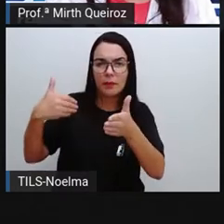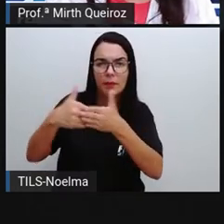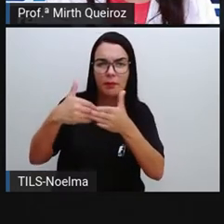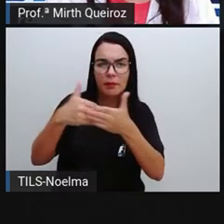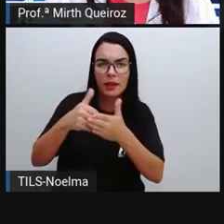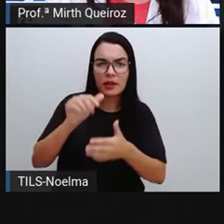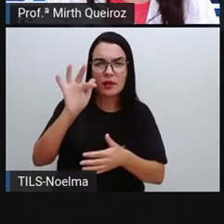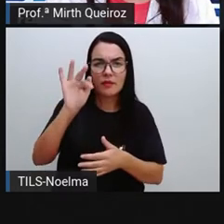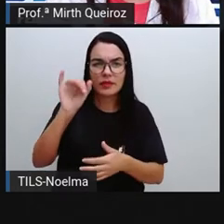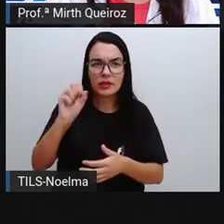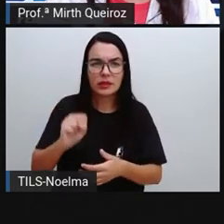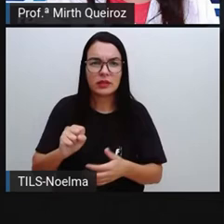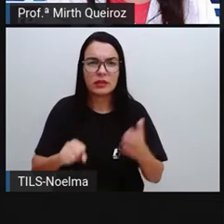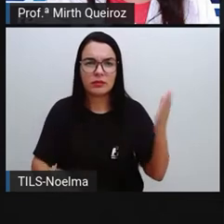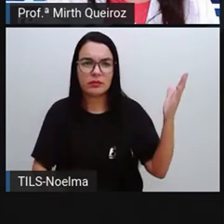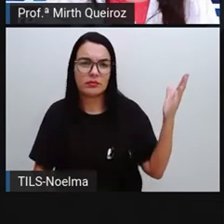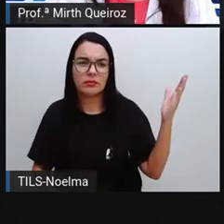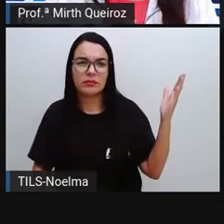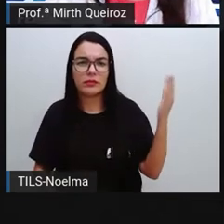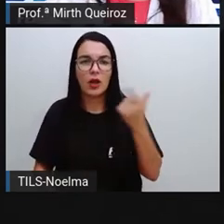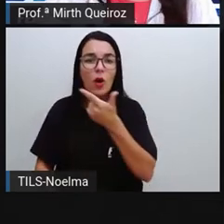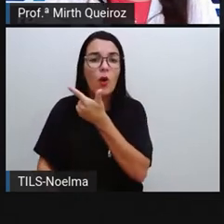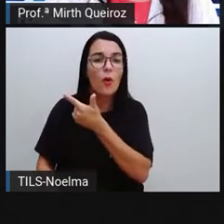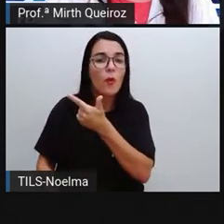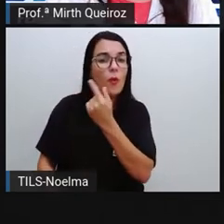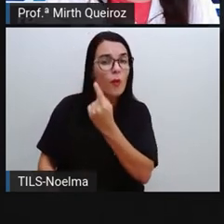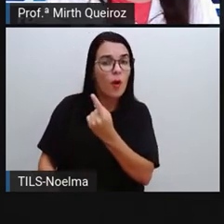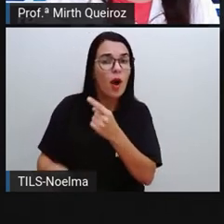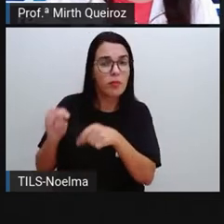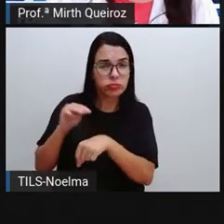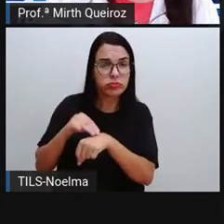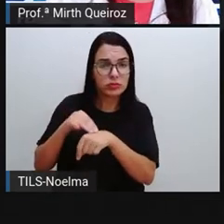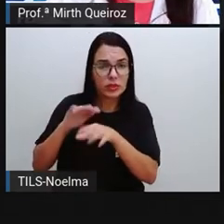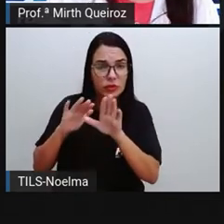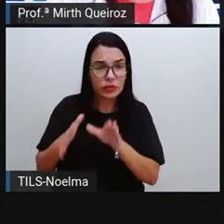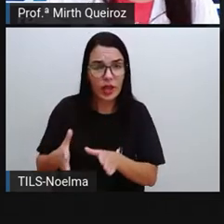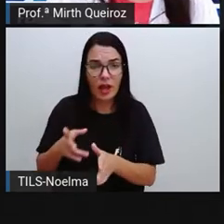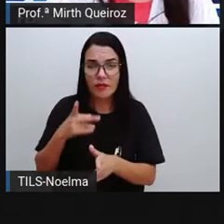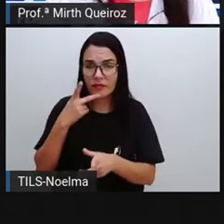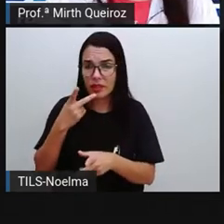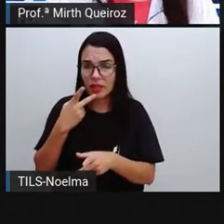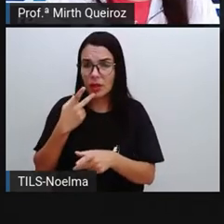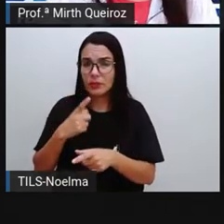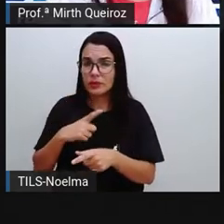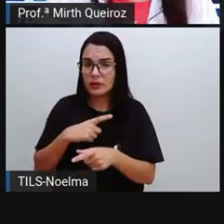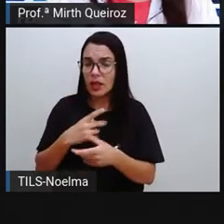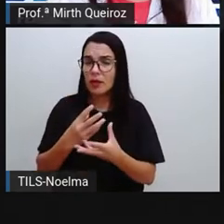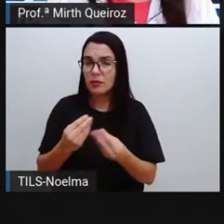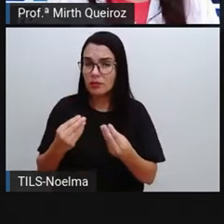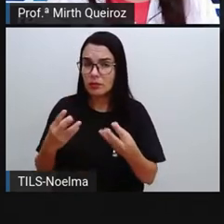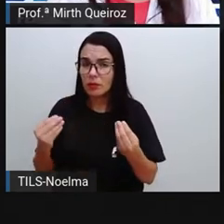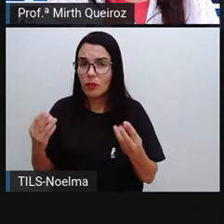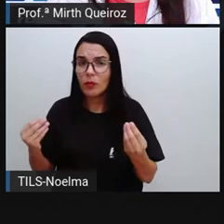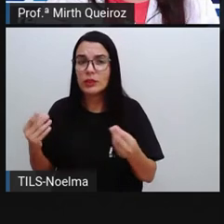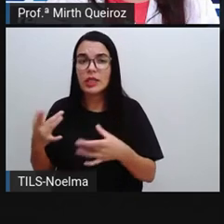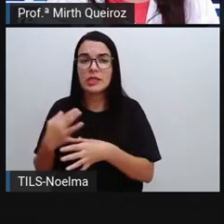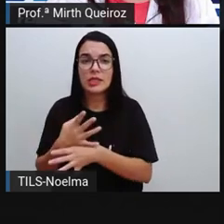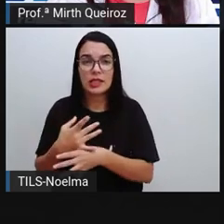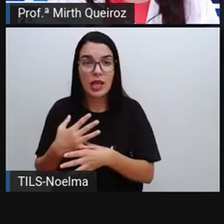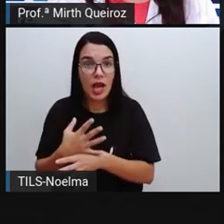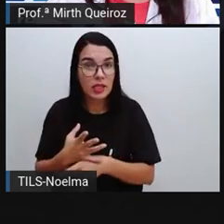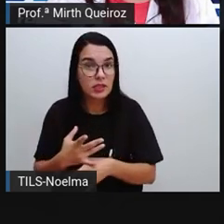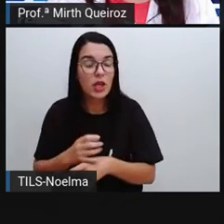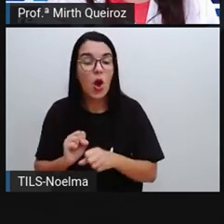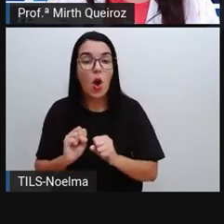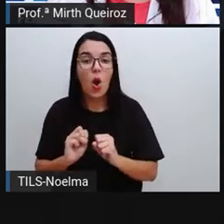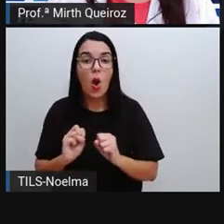de Santana. Um município, como nós já dissemos já, ele pode ter várias